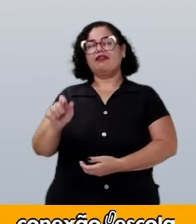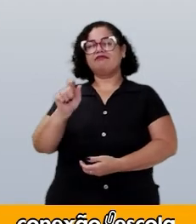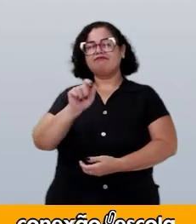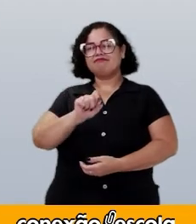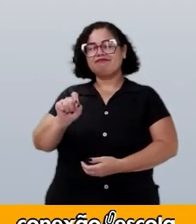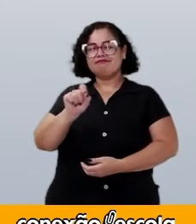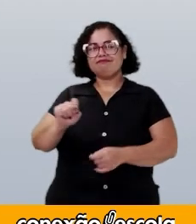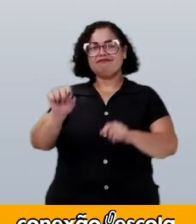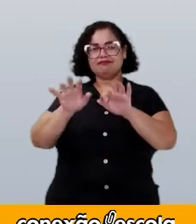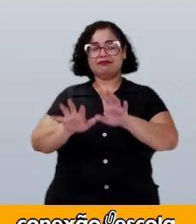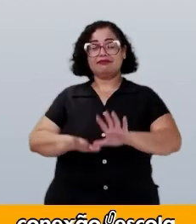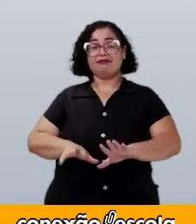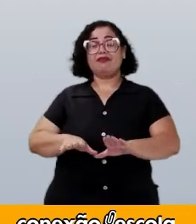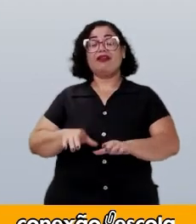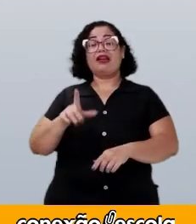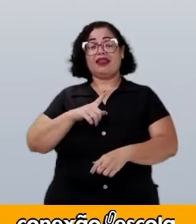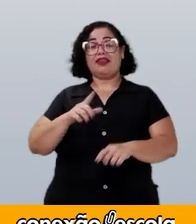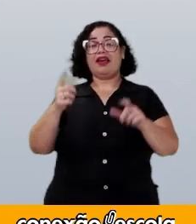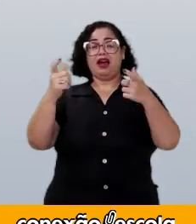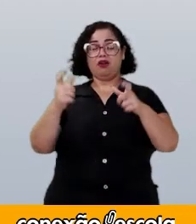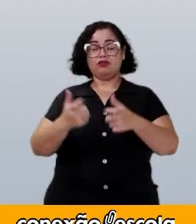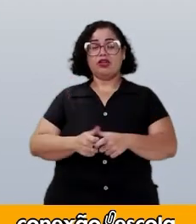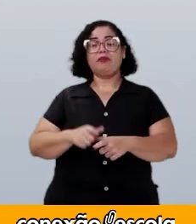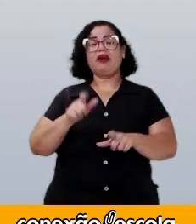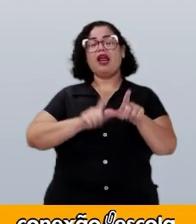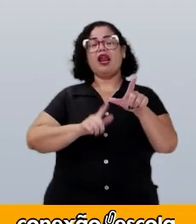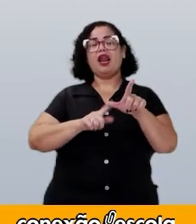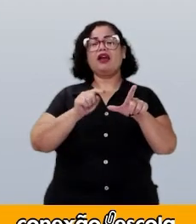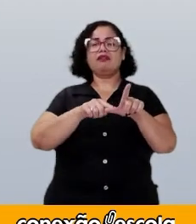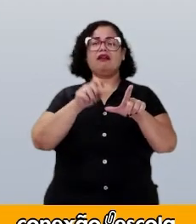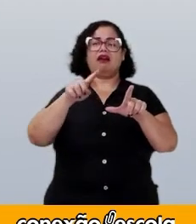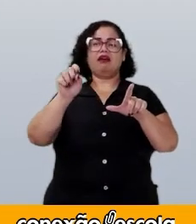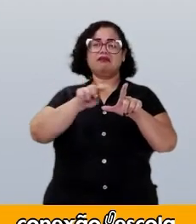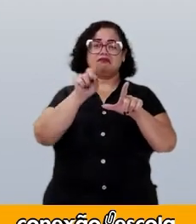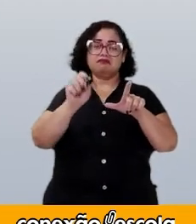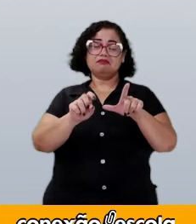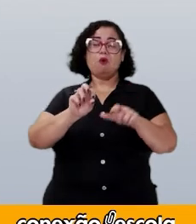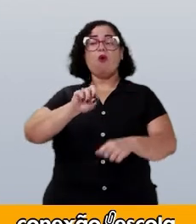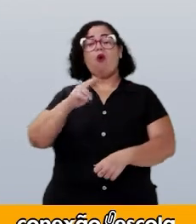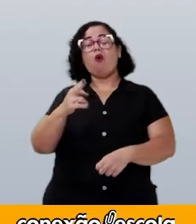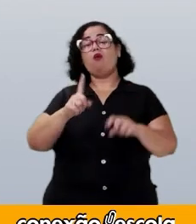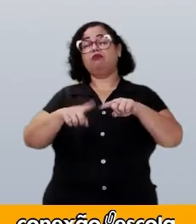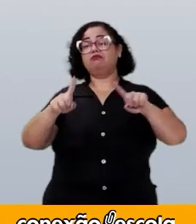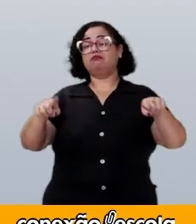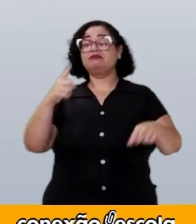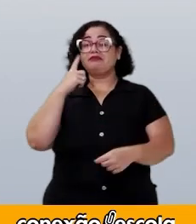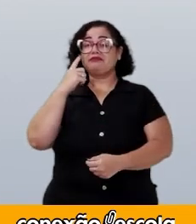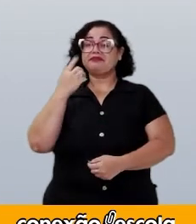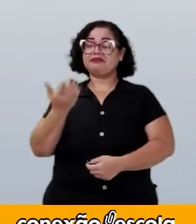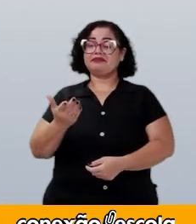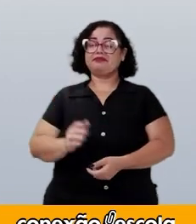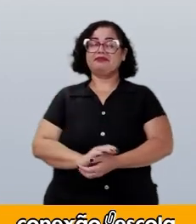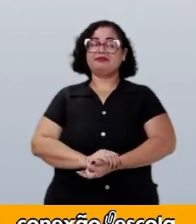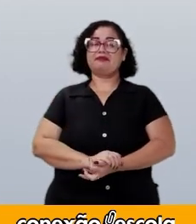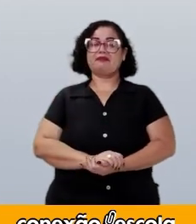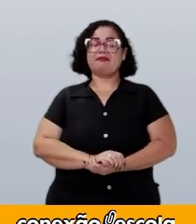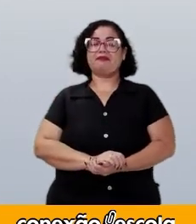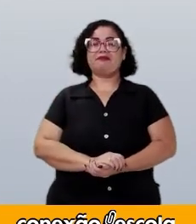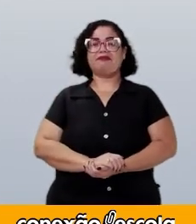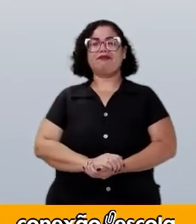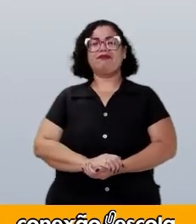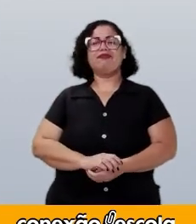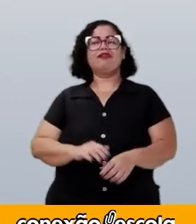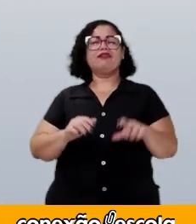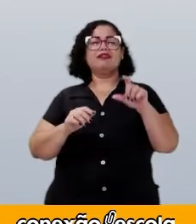forma algébrica, a letra estará representando uma incógnita ou uma variável? Vamos ver. O elemento desconhecido